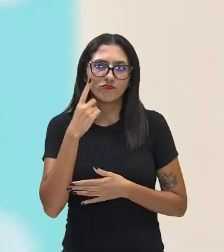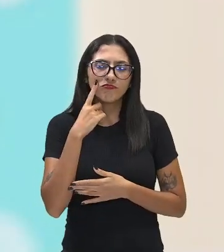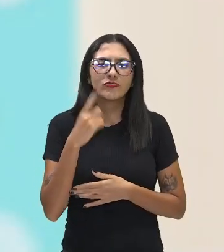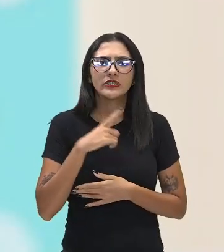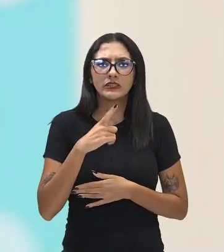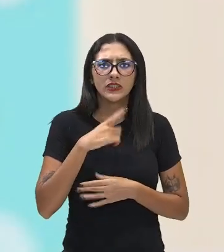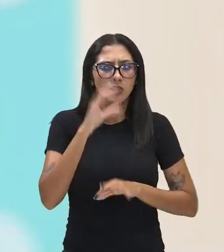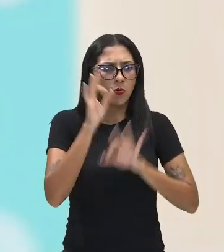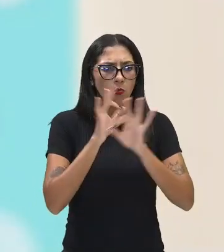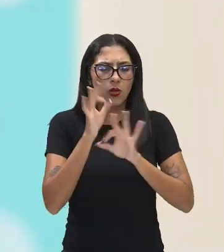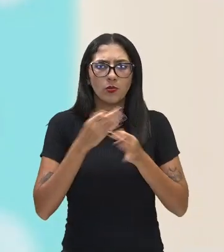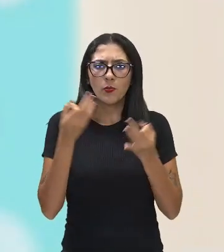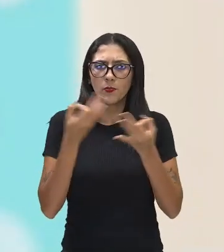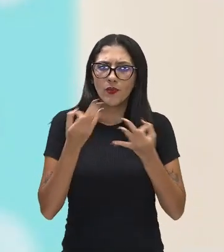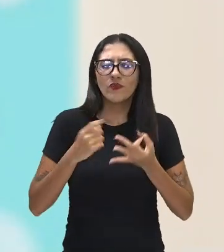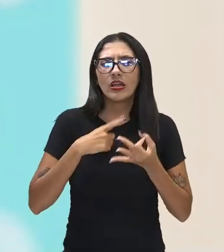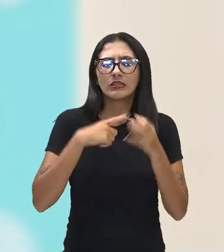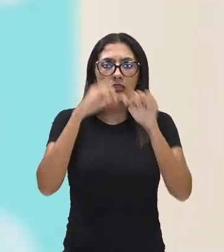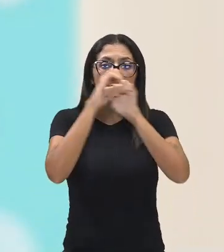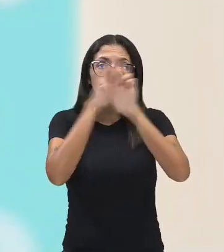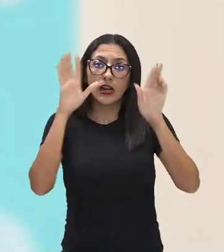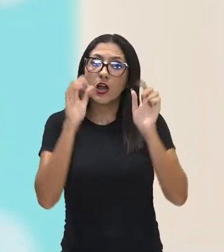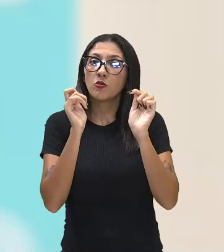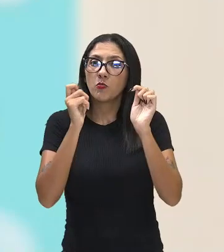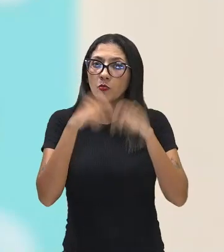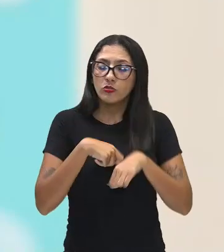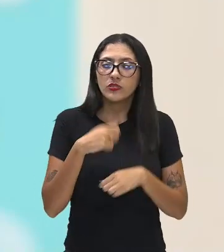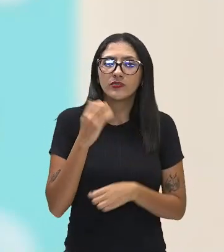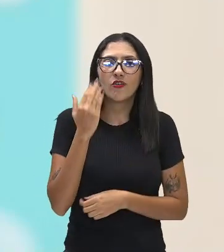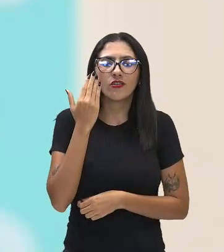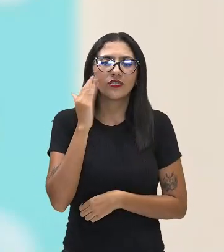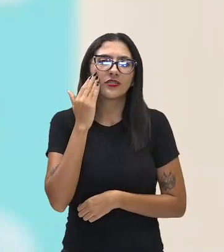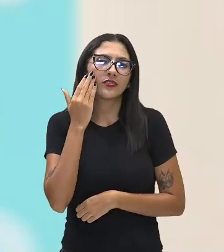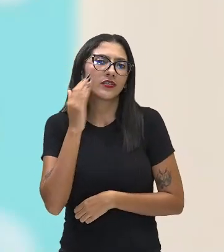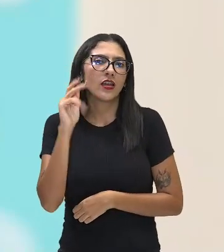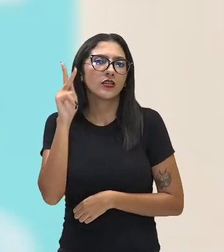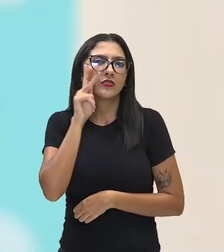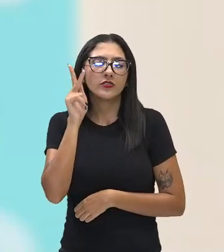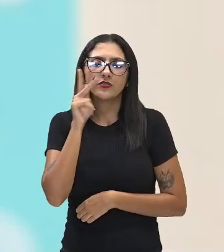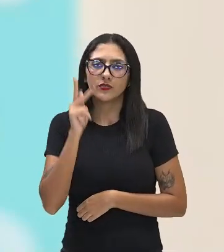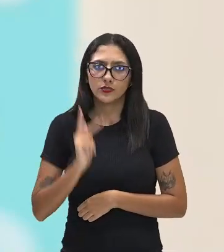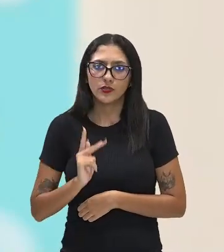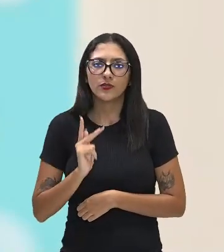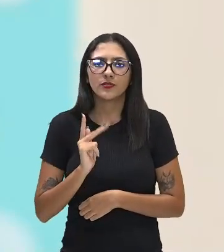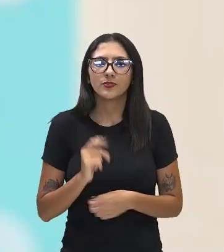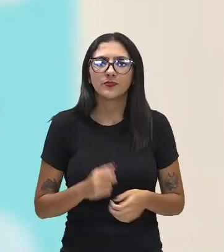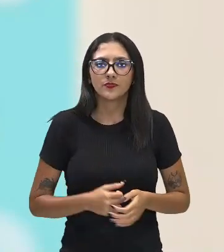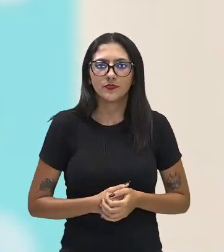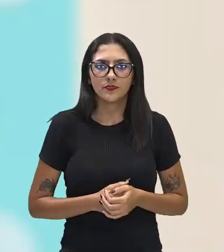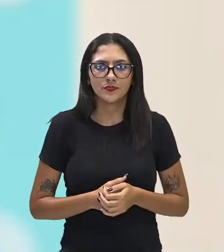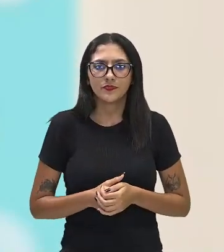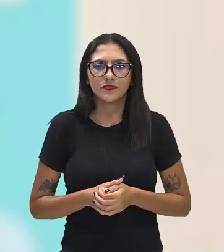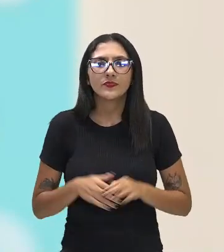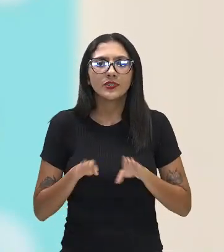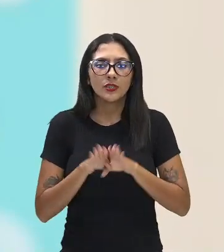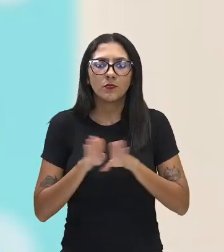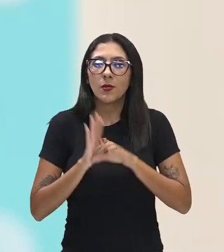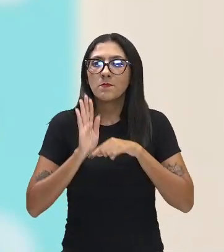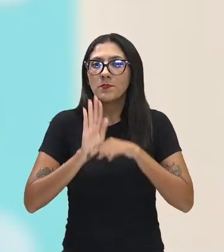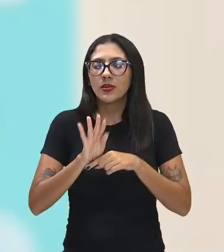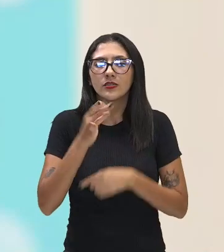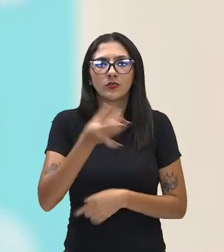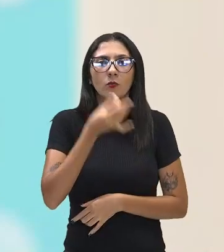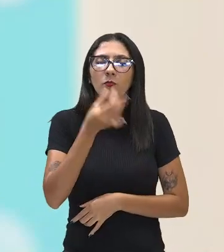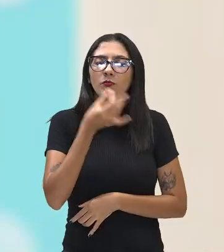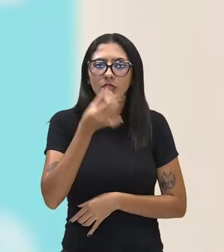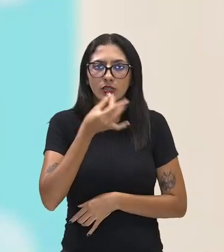assunto do livro, ficou claro, dá para conhecer um pouco da história, né, e coloca a sua opinião sobre